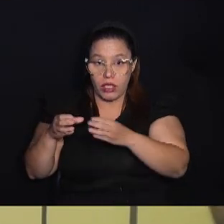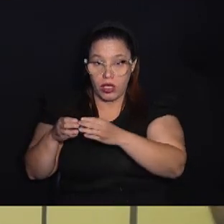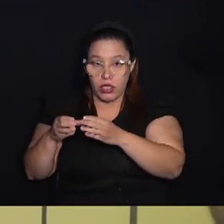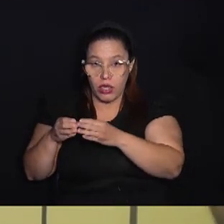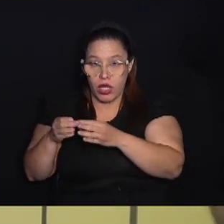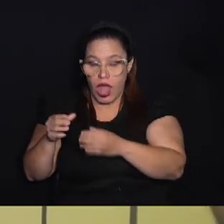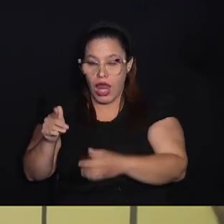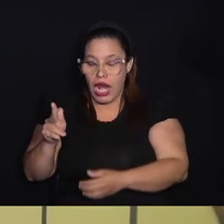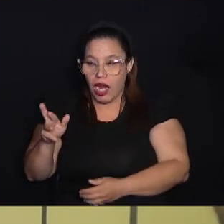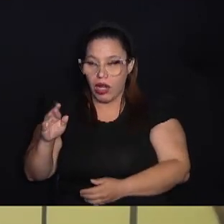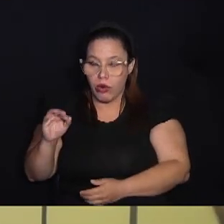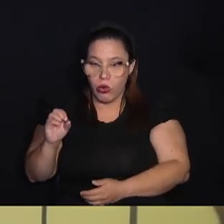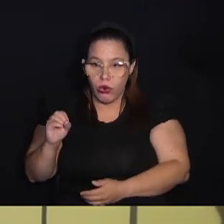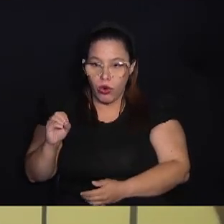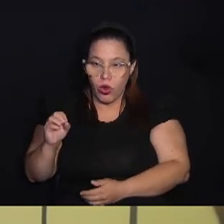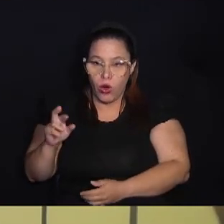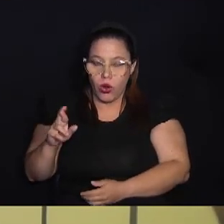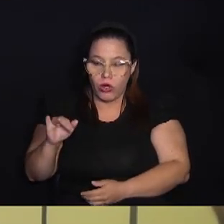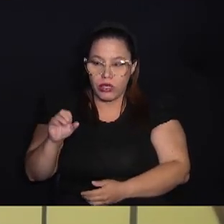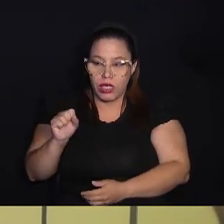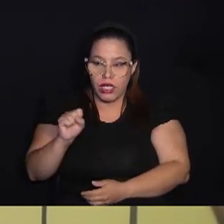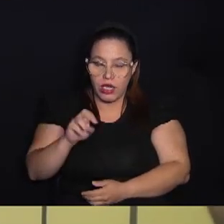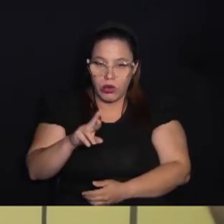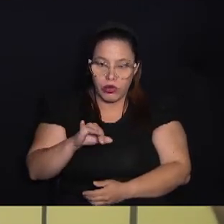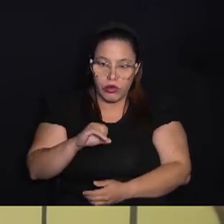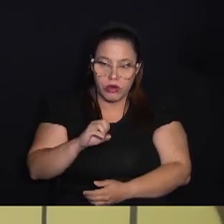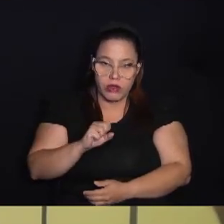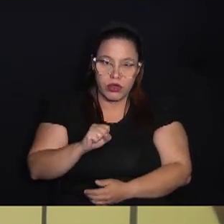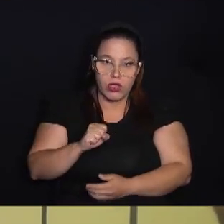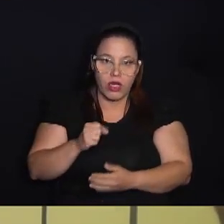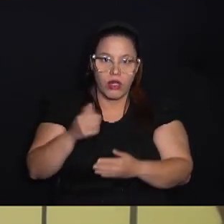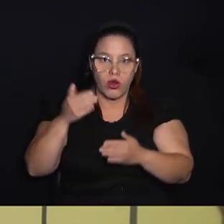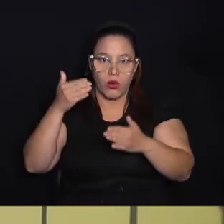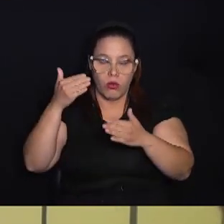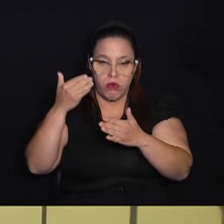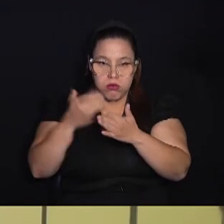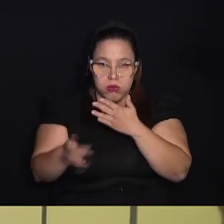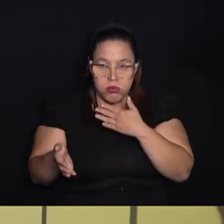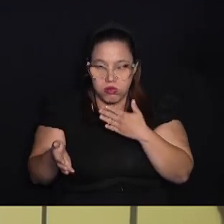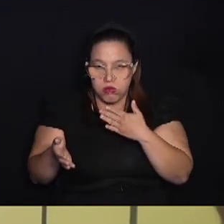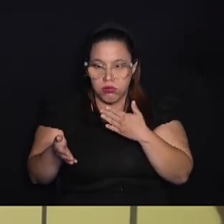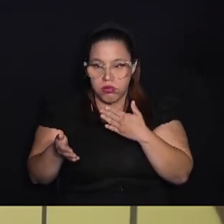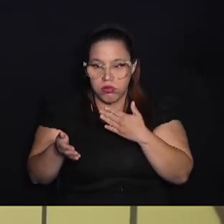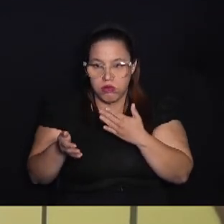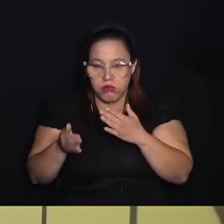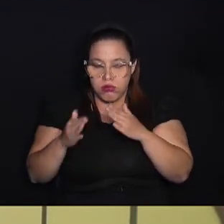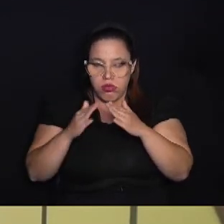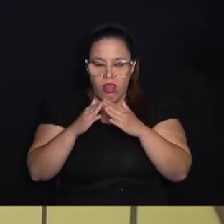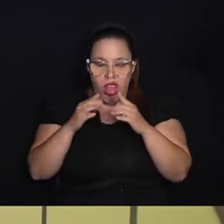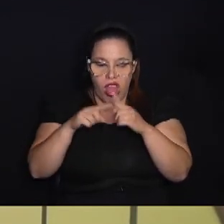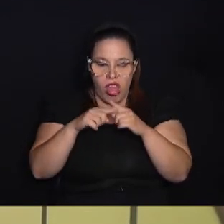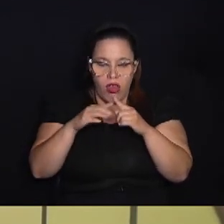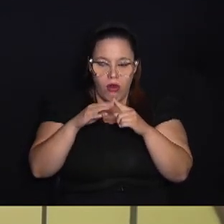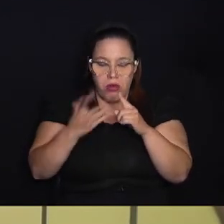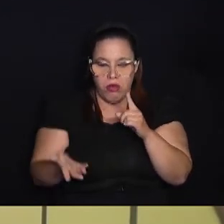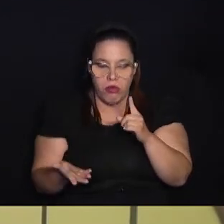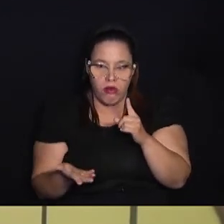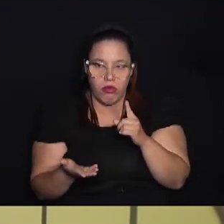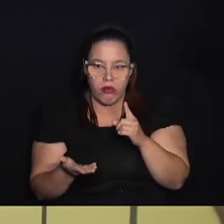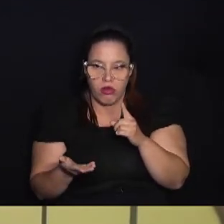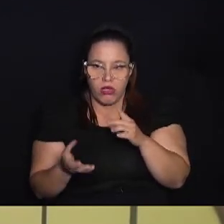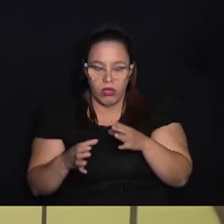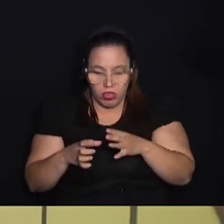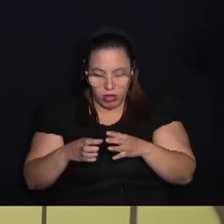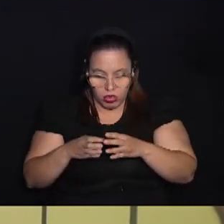Largo do Rosário havia a Igreja do Rosário que foi destruída né devido a modernização da cidade e quando teve a ampliação